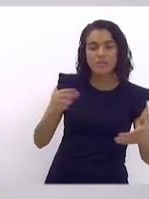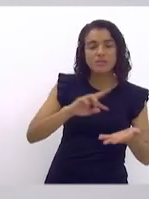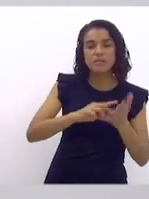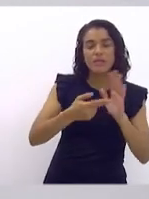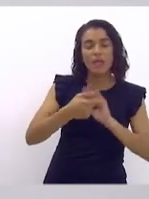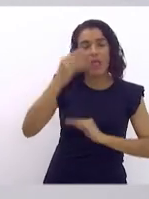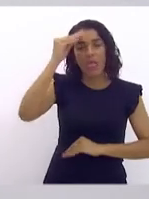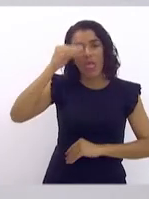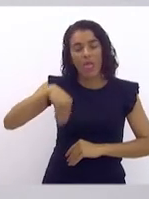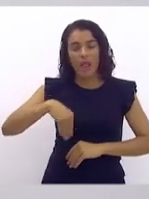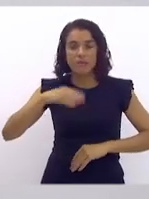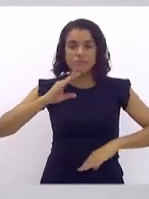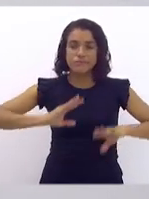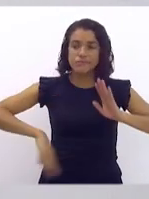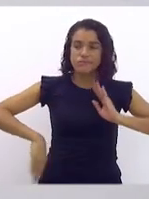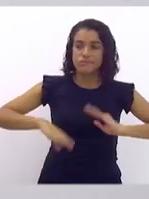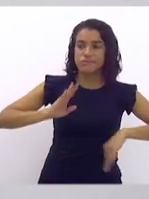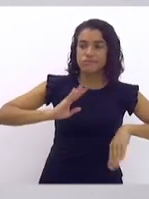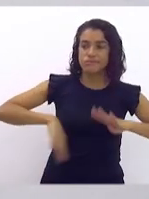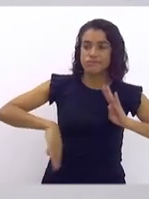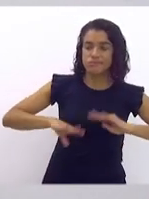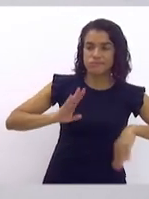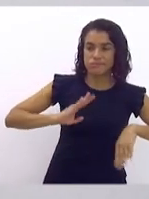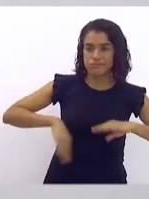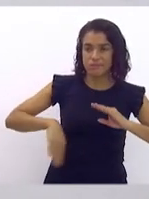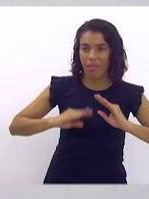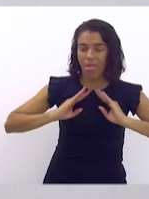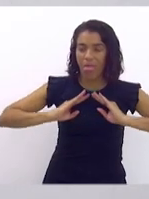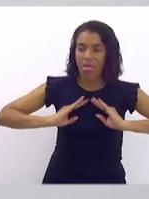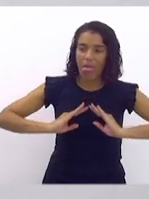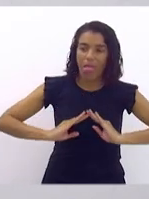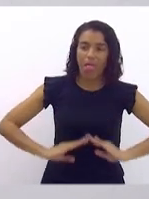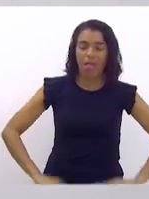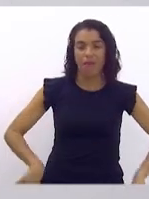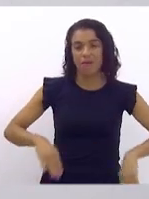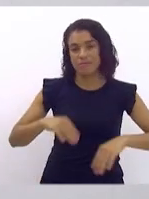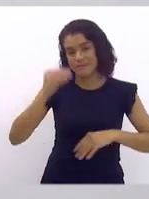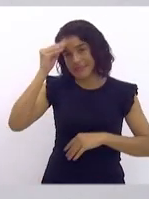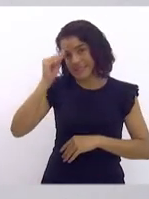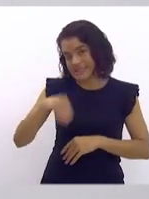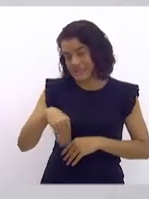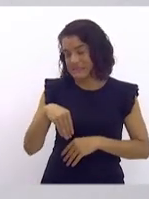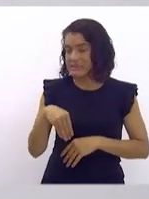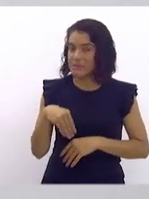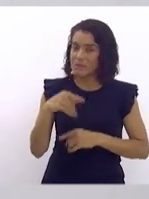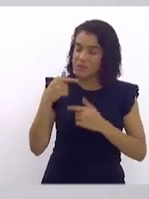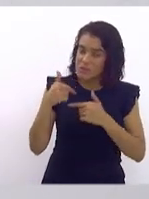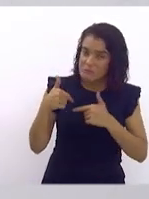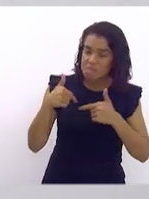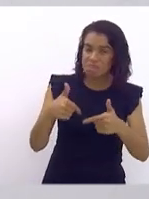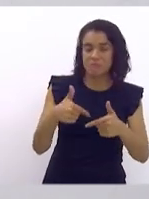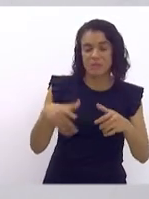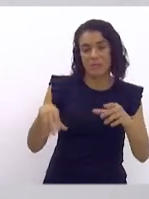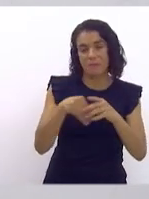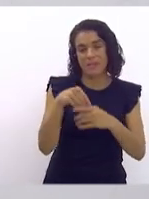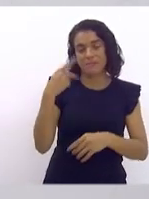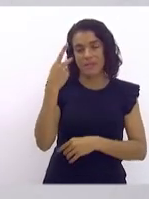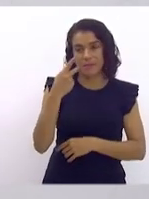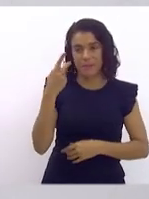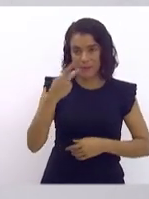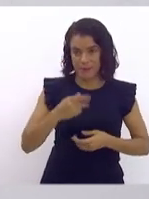mulheres. A gente começa a ver um movimento de desestímulo das mulheres a participar da